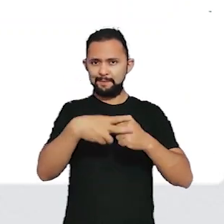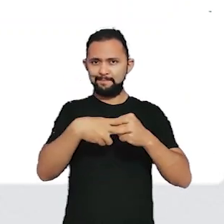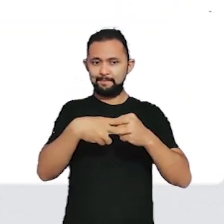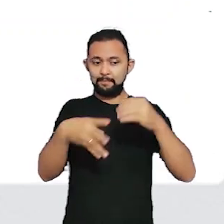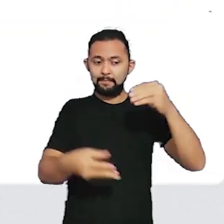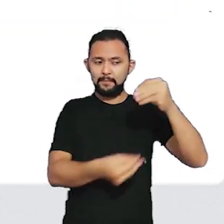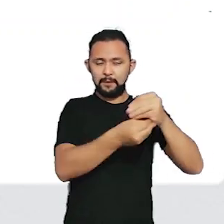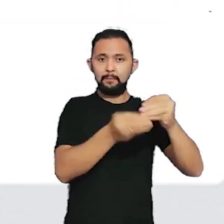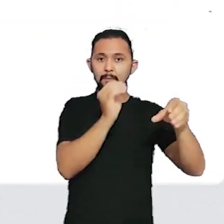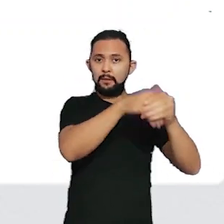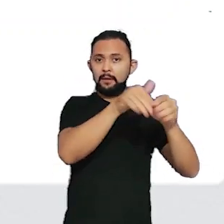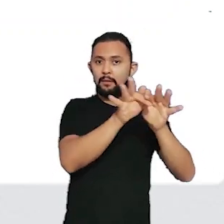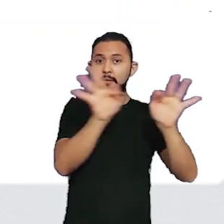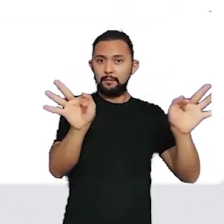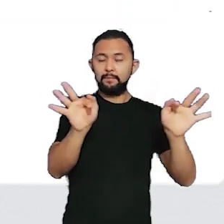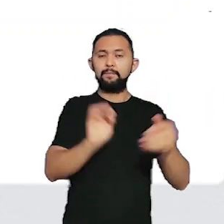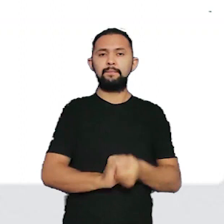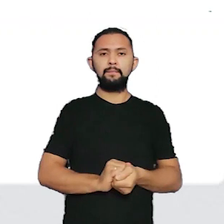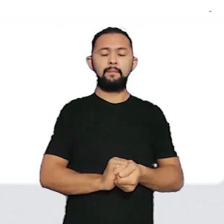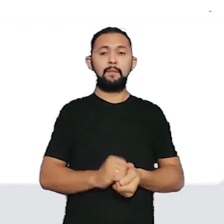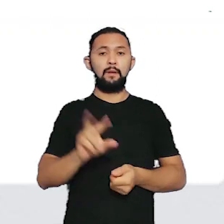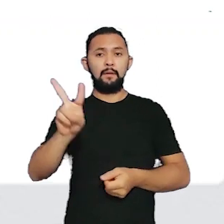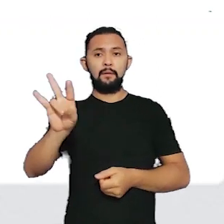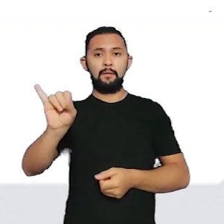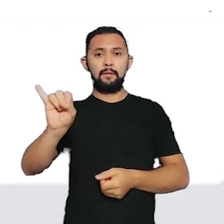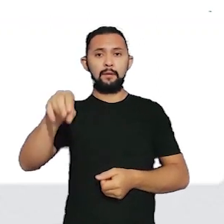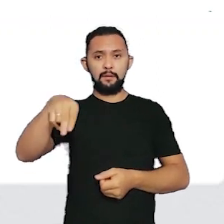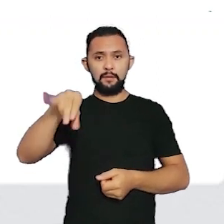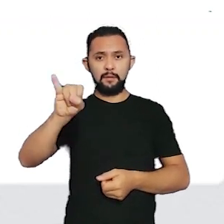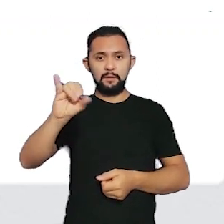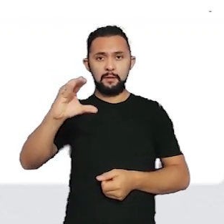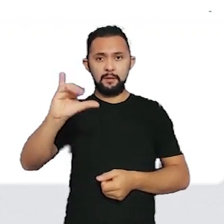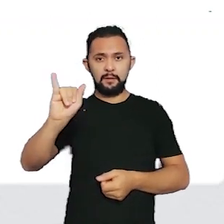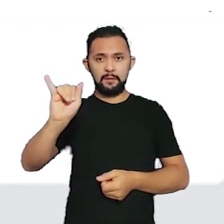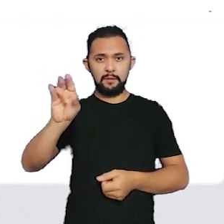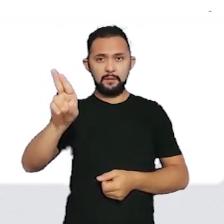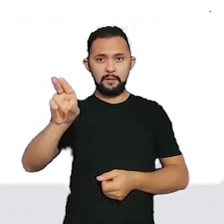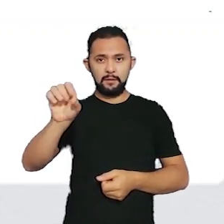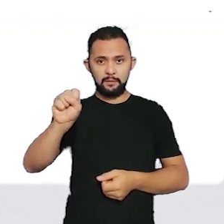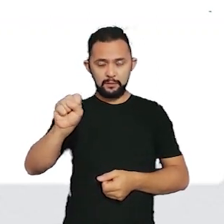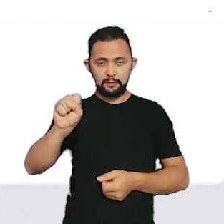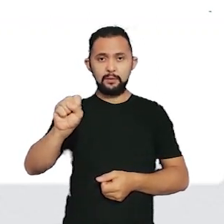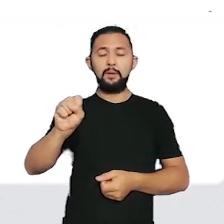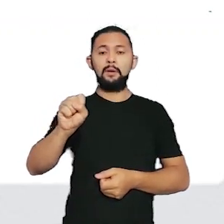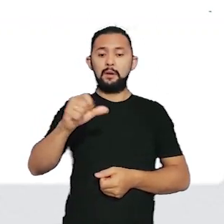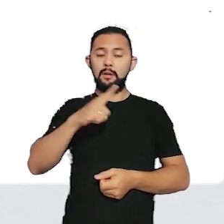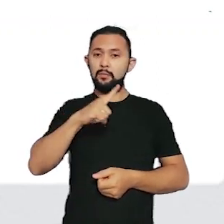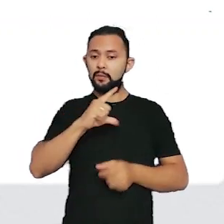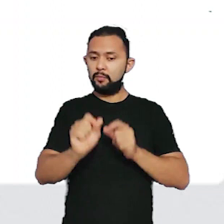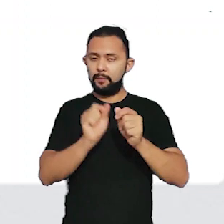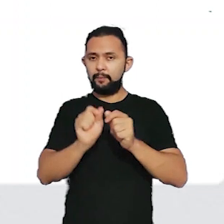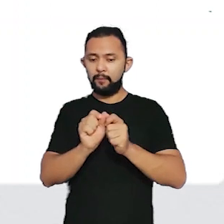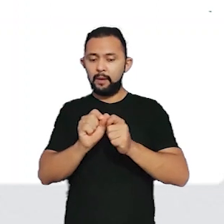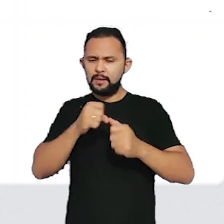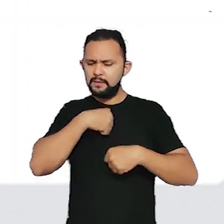implícito aqui dentro da oração, tá bom? Então, Vinícius era mais esforçado que o irmão era esforçado. Então, eu tenho aqui ó, o